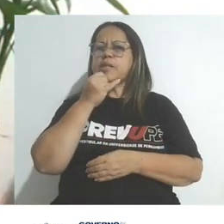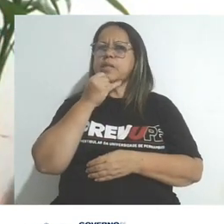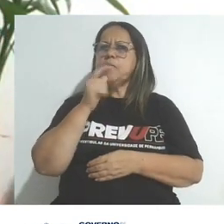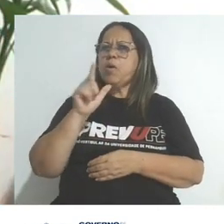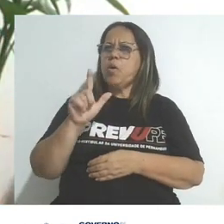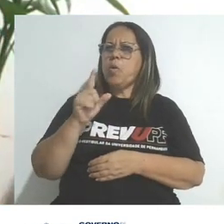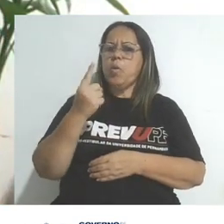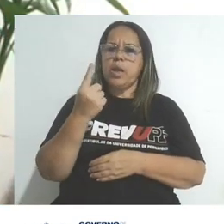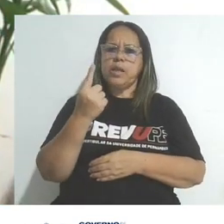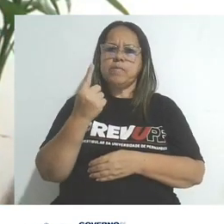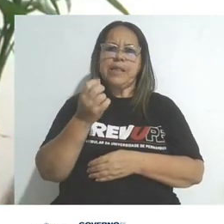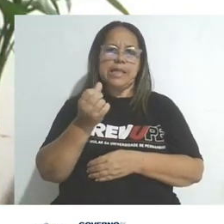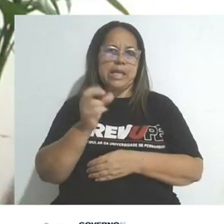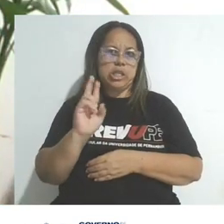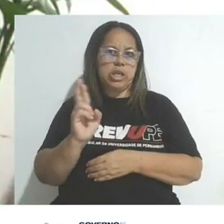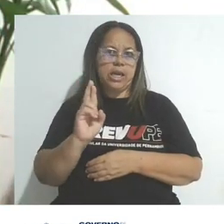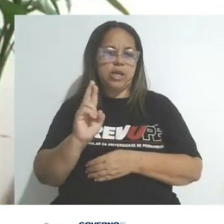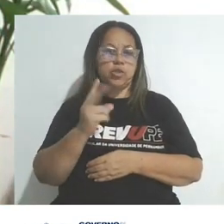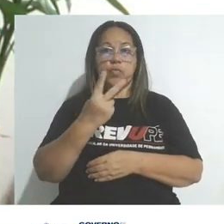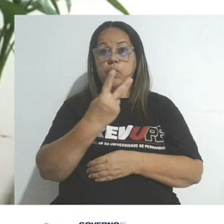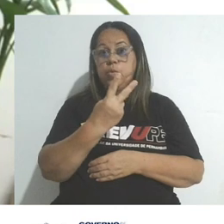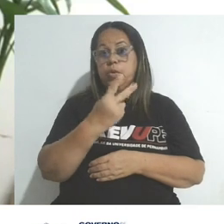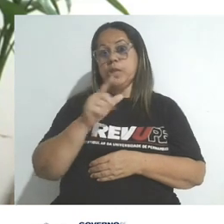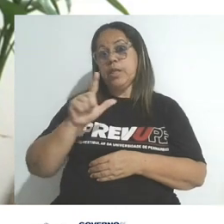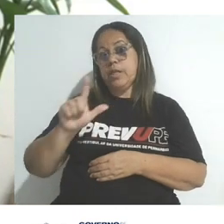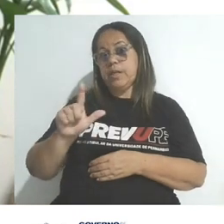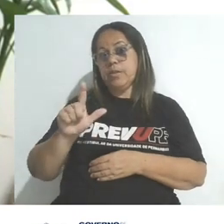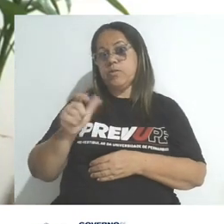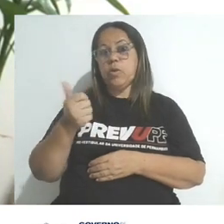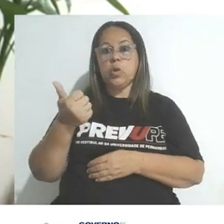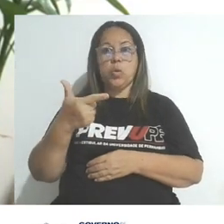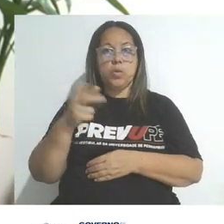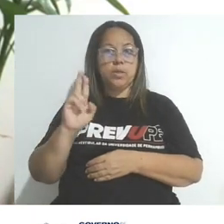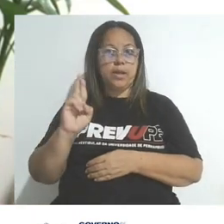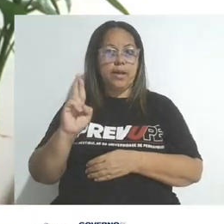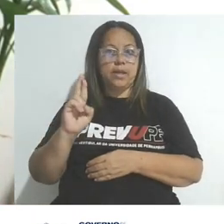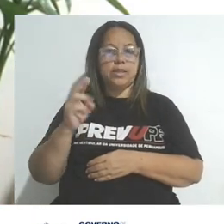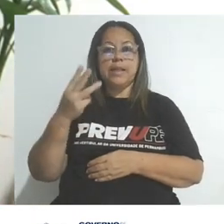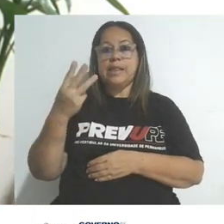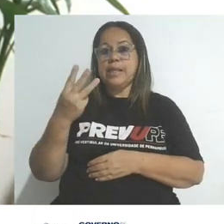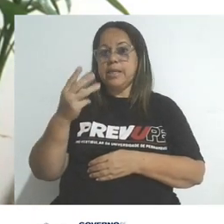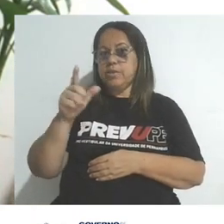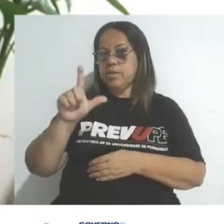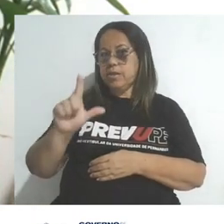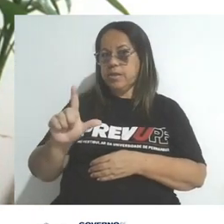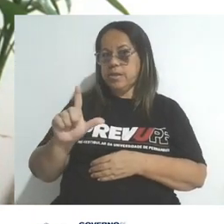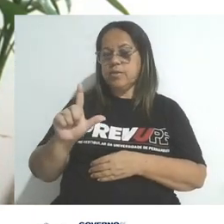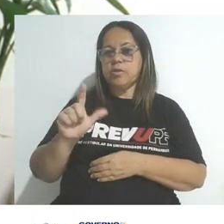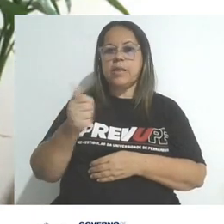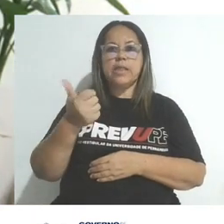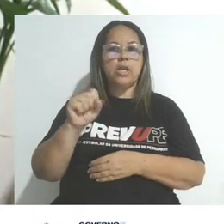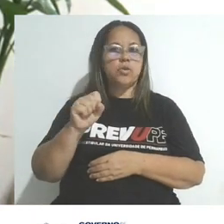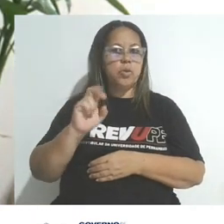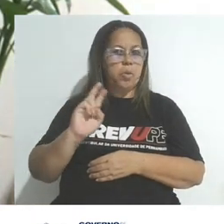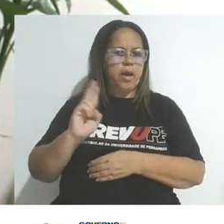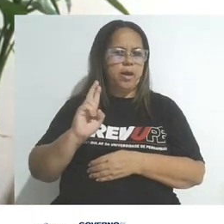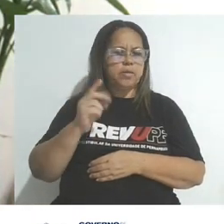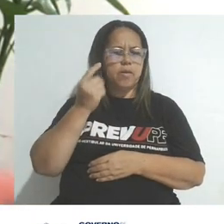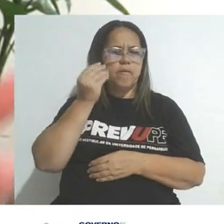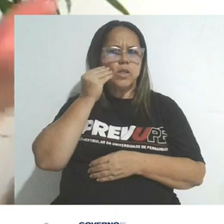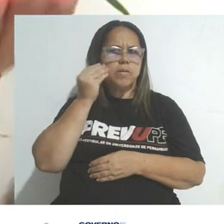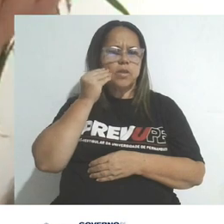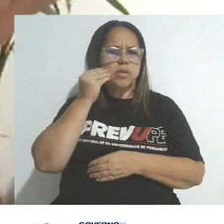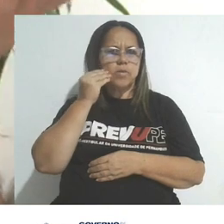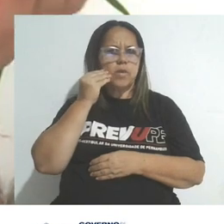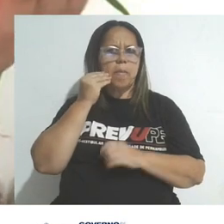média, R$ 6. 2 litros, R$ 12. 3 litros, R$ 18. E aí você observa que